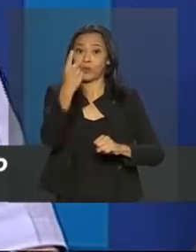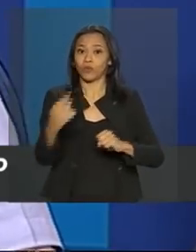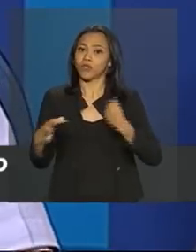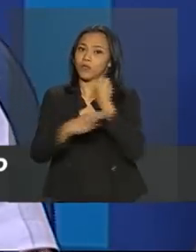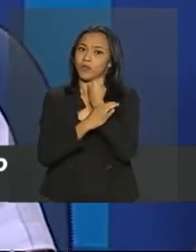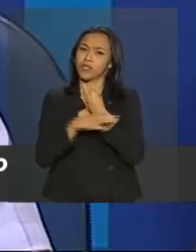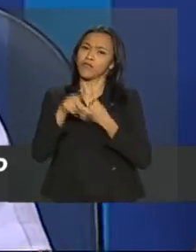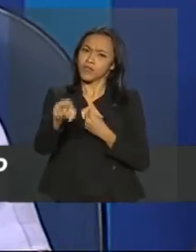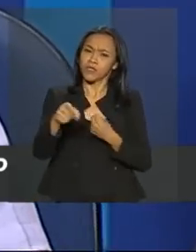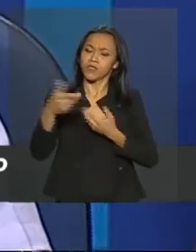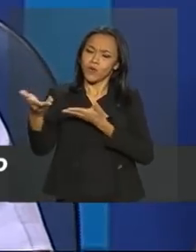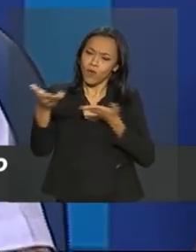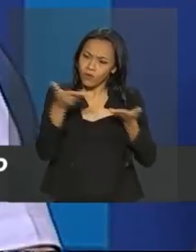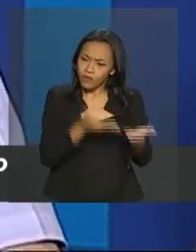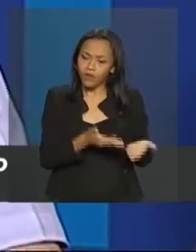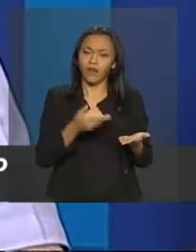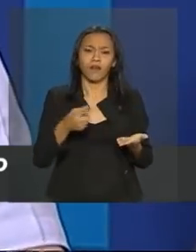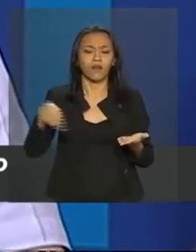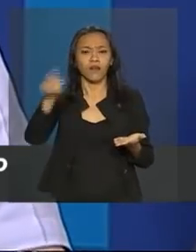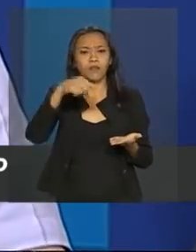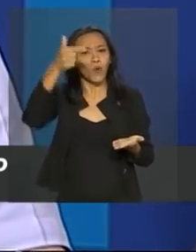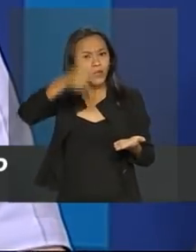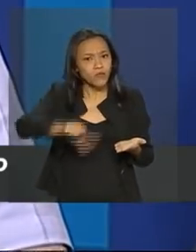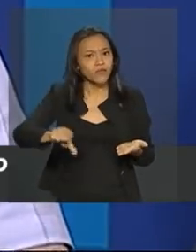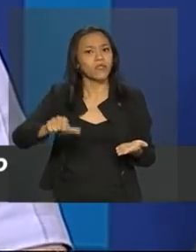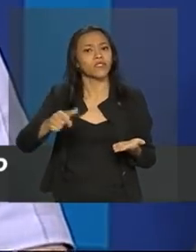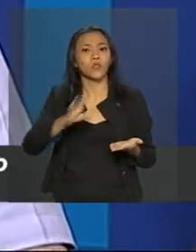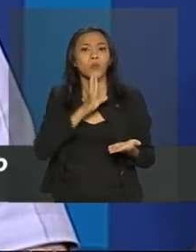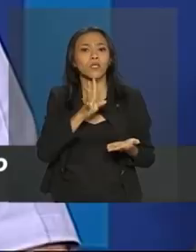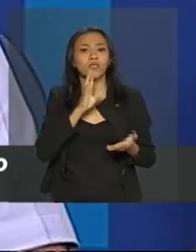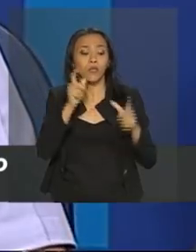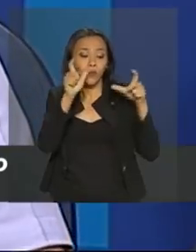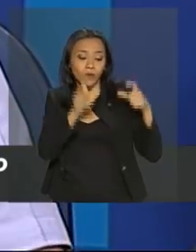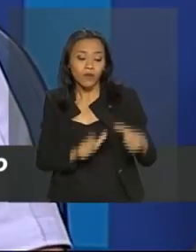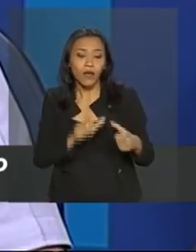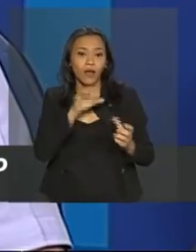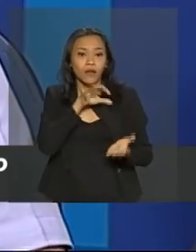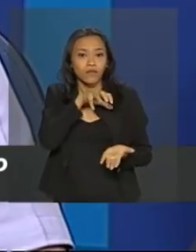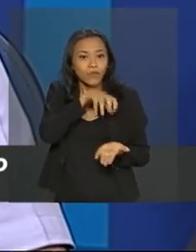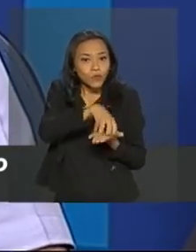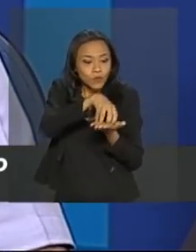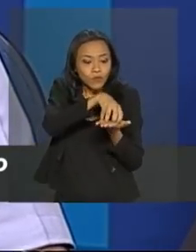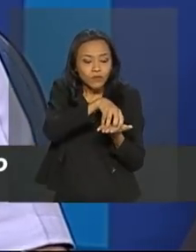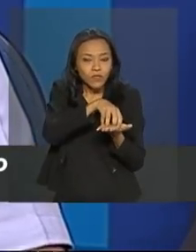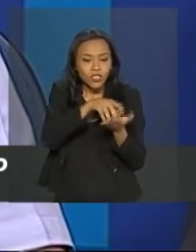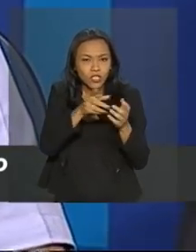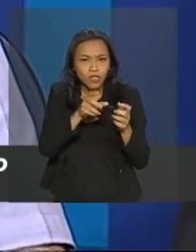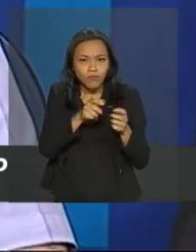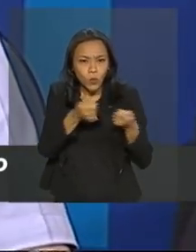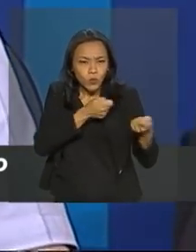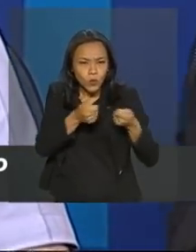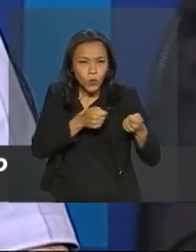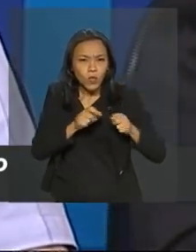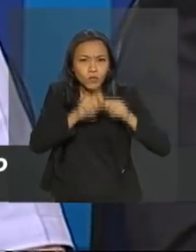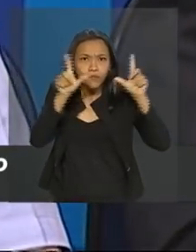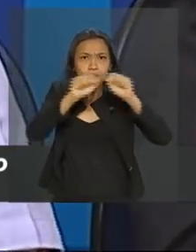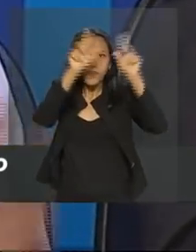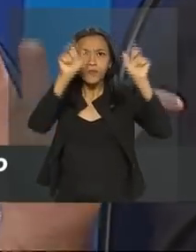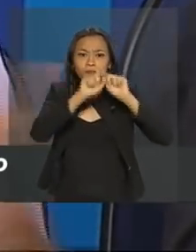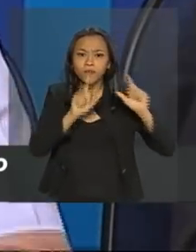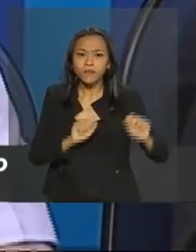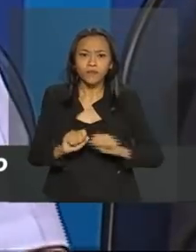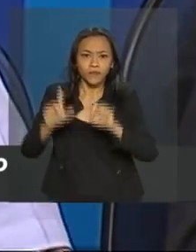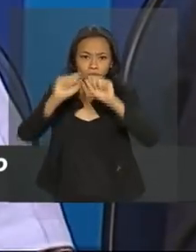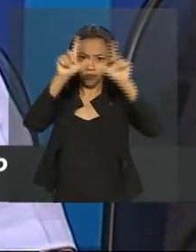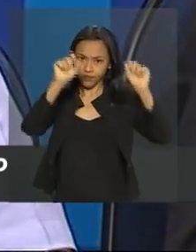convidados quem quiser mais uma vez conheceu o centro ou acompanhar as o que estiver ocorrendo no domingo o